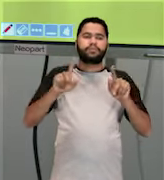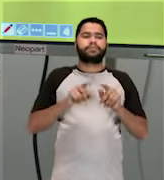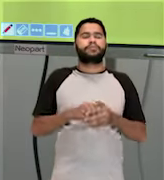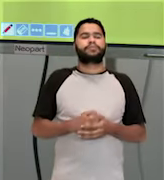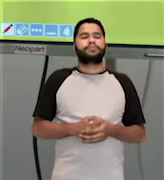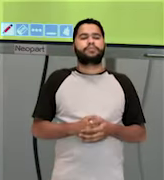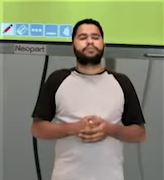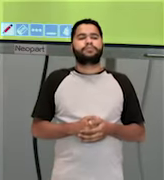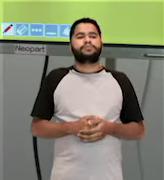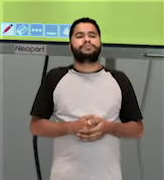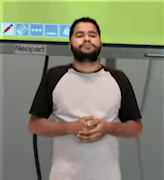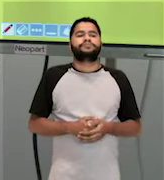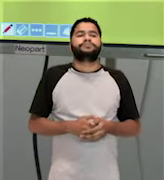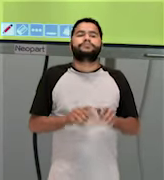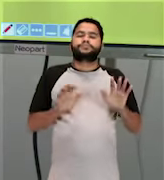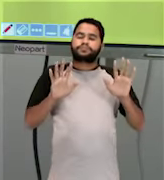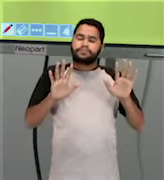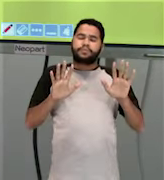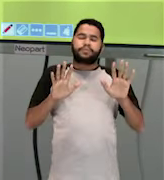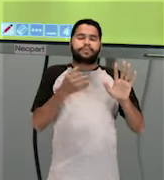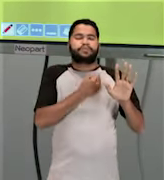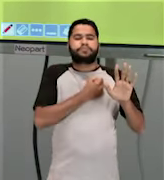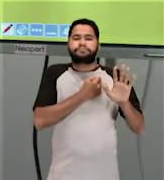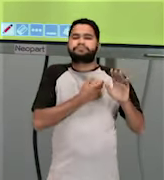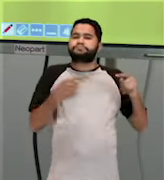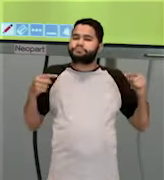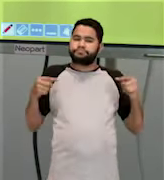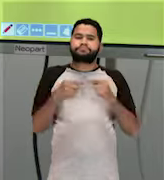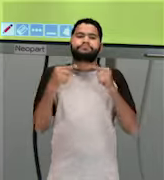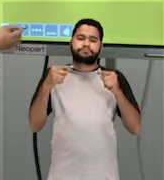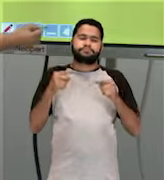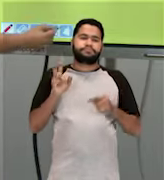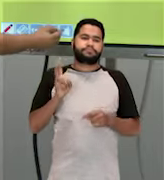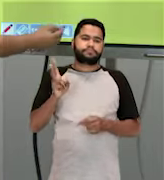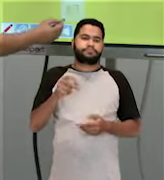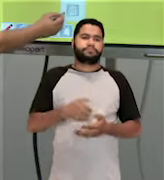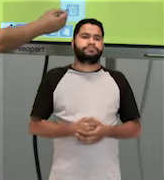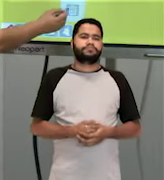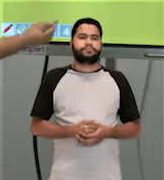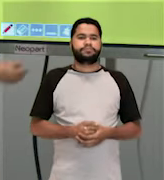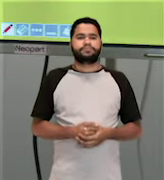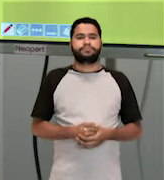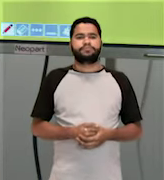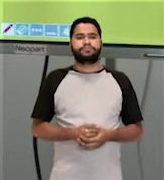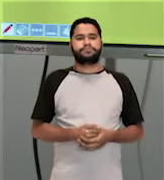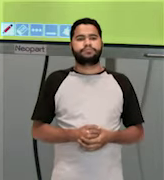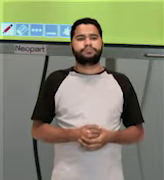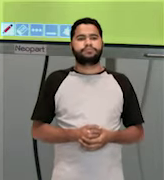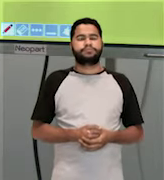representadas de maneiras diferentes, mas representam a mesma quantidade.